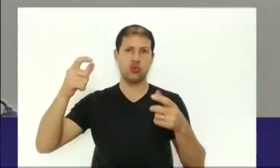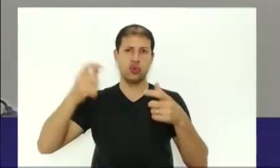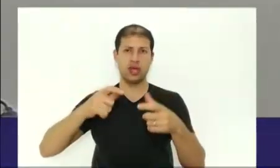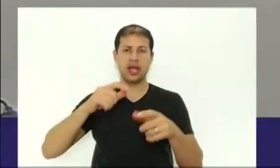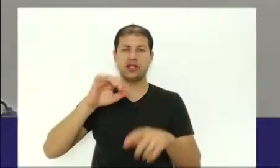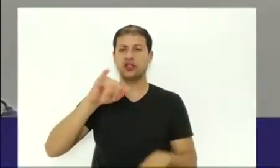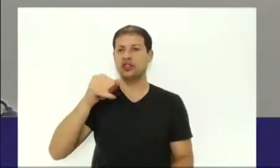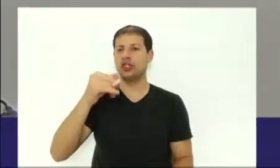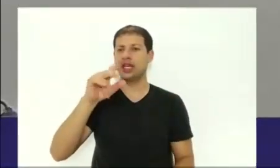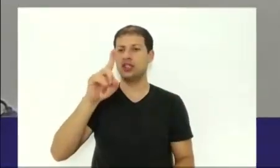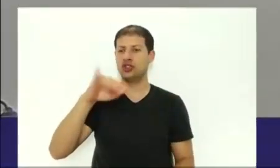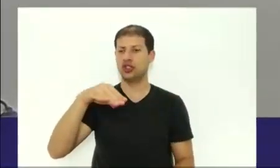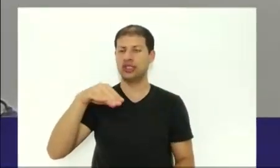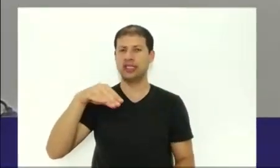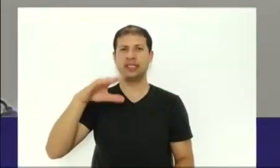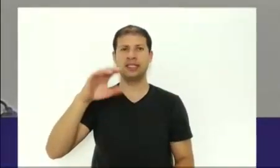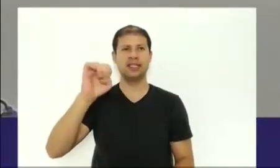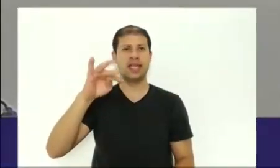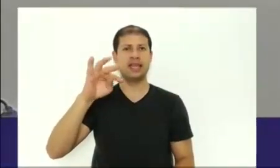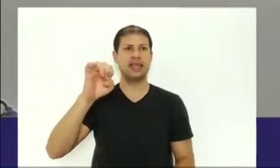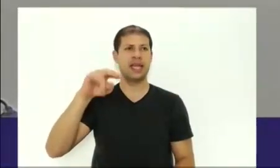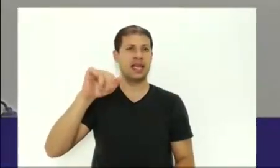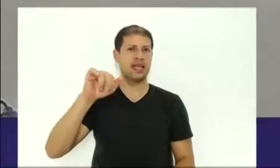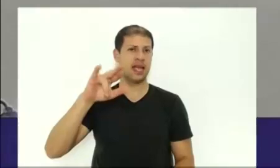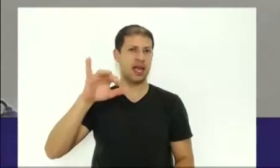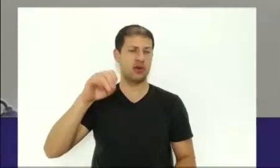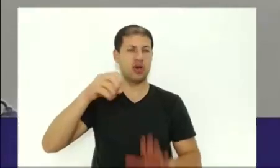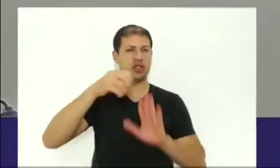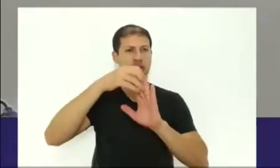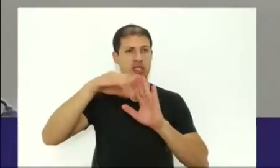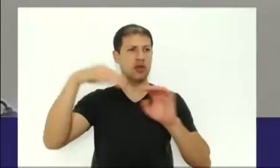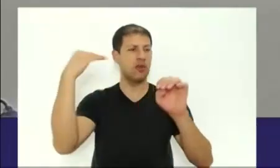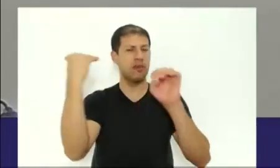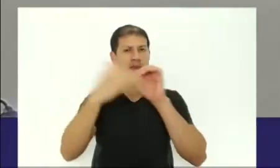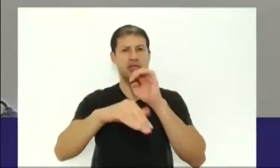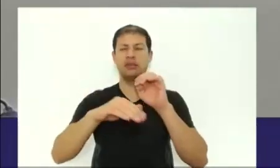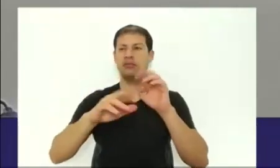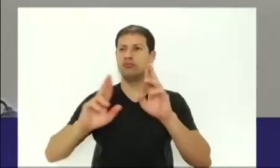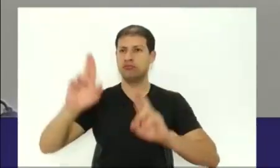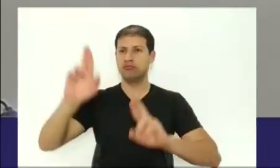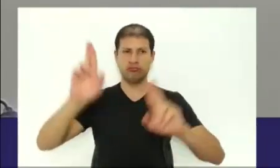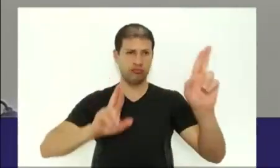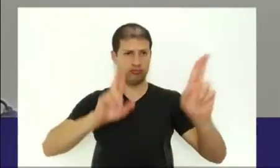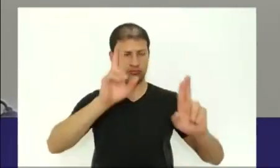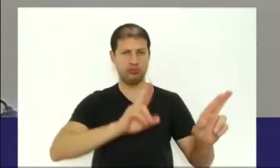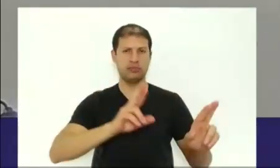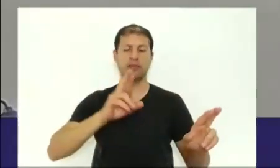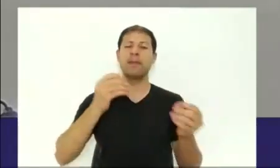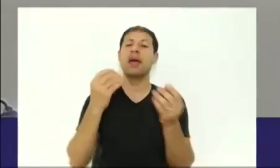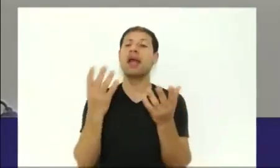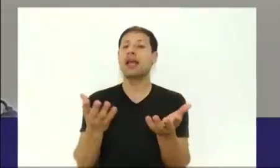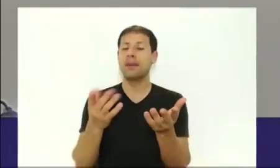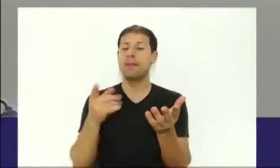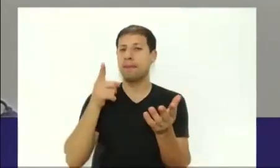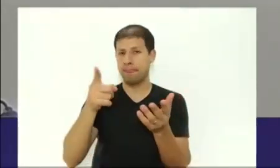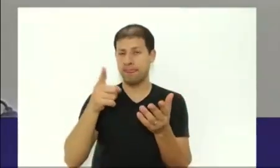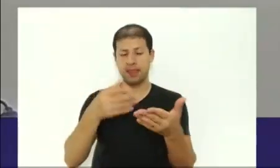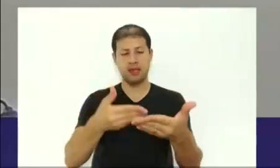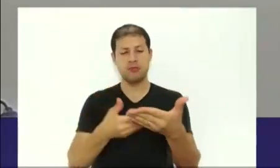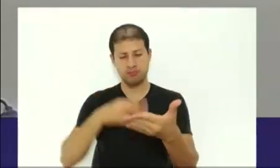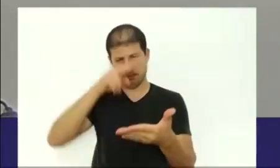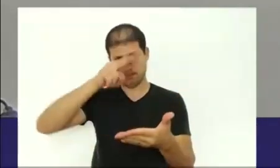As indicações serão encaminhadas aos destinatários para que delas tomem